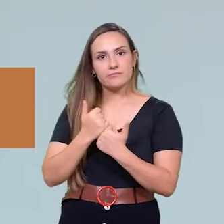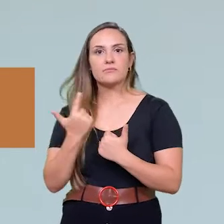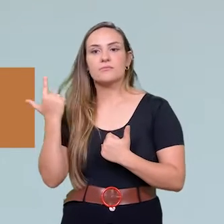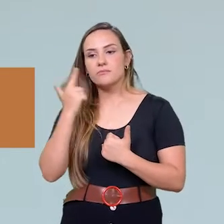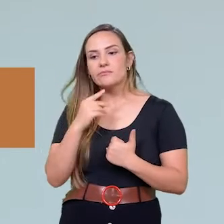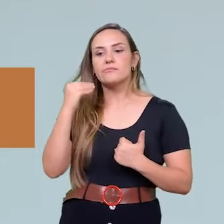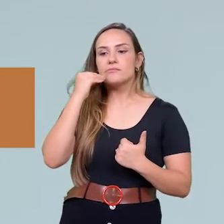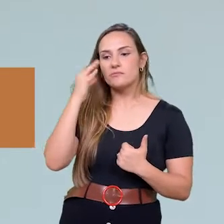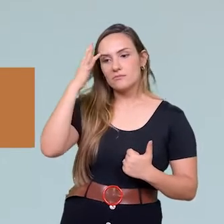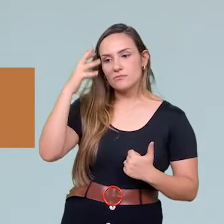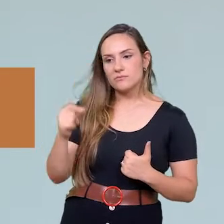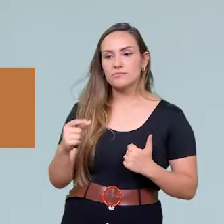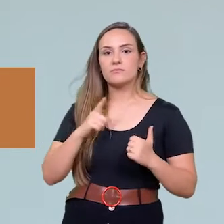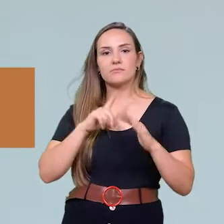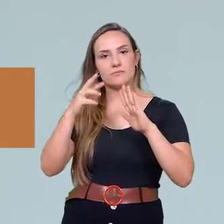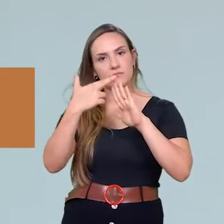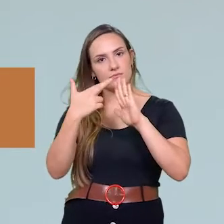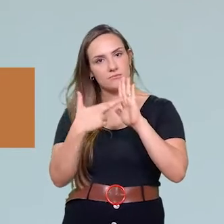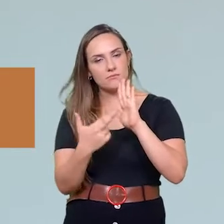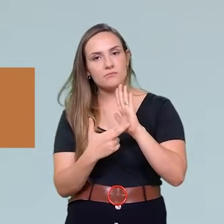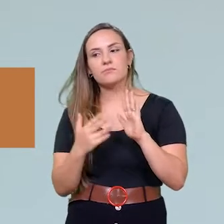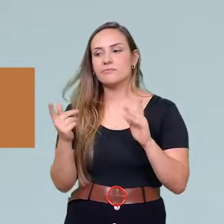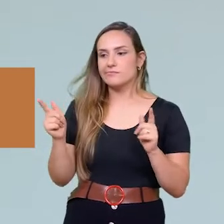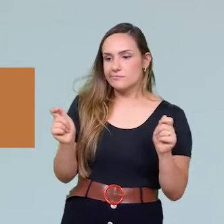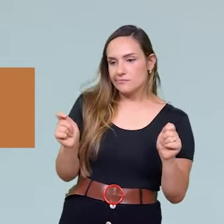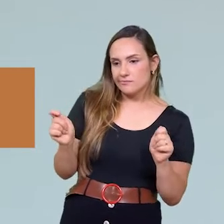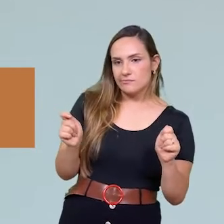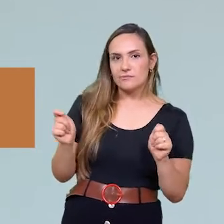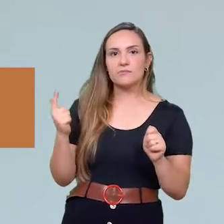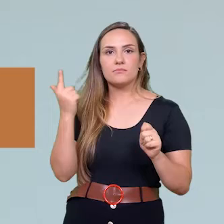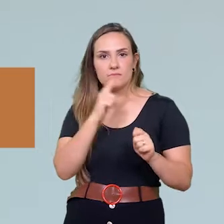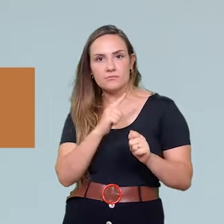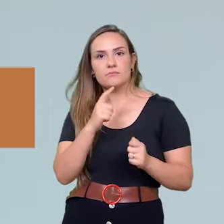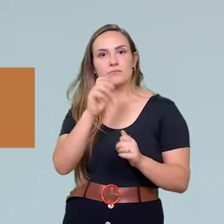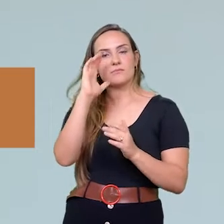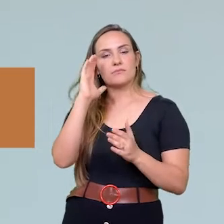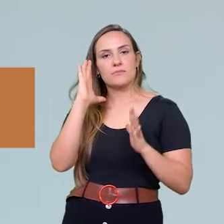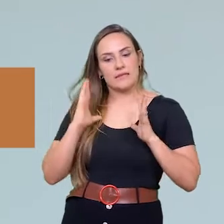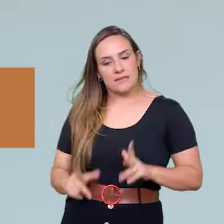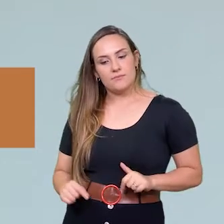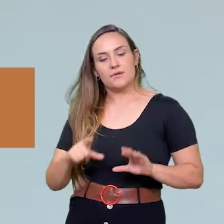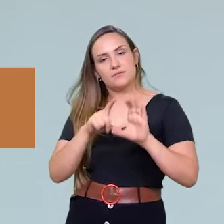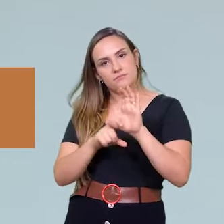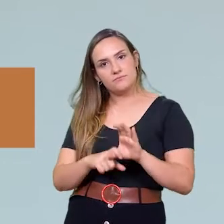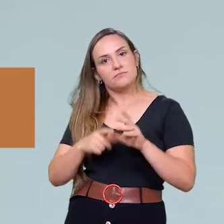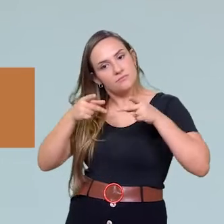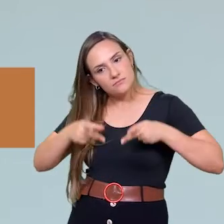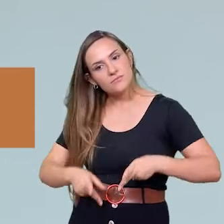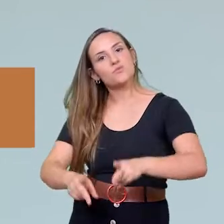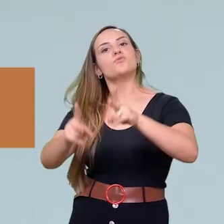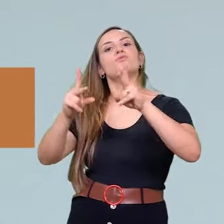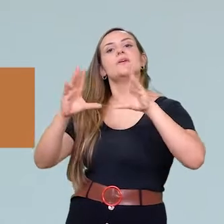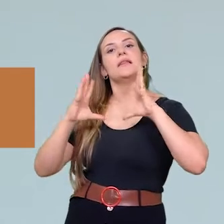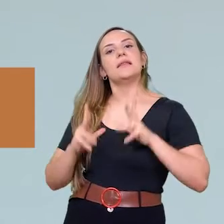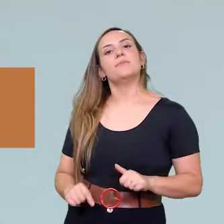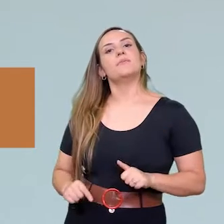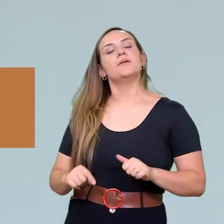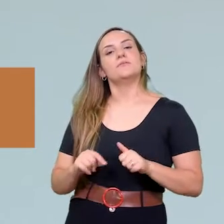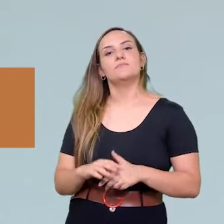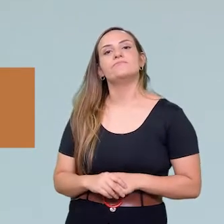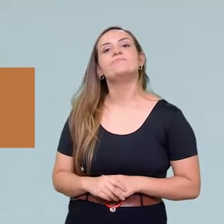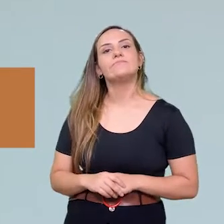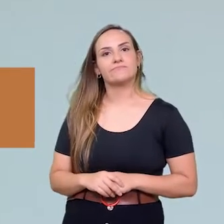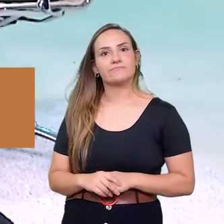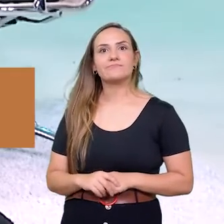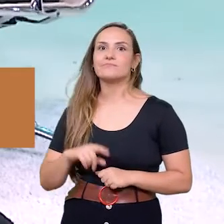pouco mais regrado, acabaram conseguindo ficar em dia e tocar a vida, pelo menos sem esse problema,